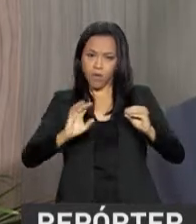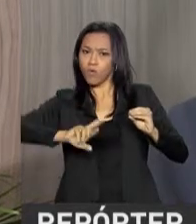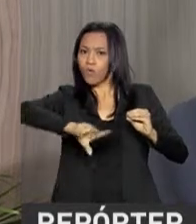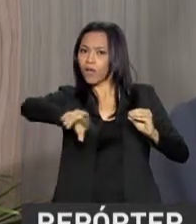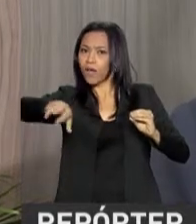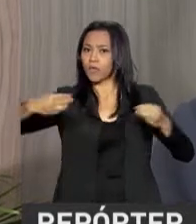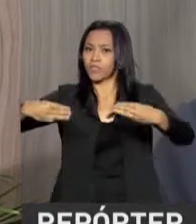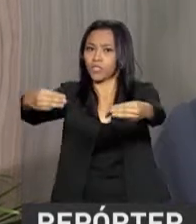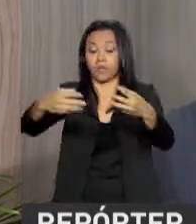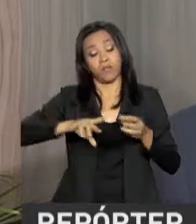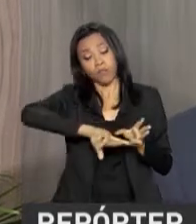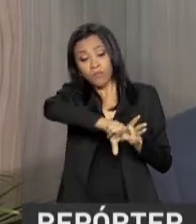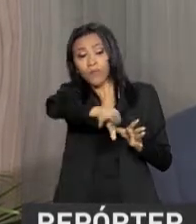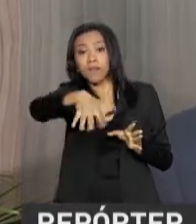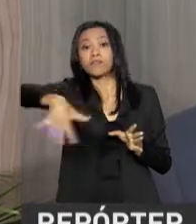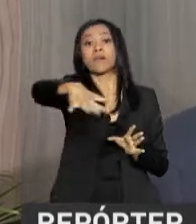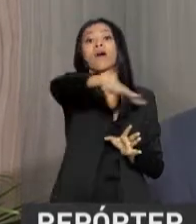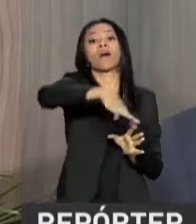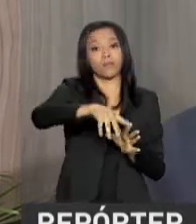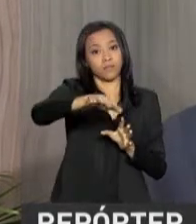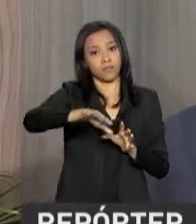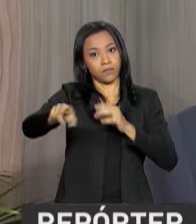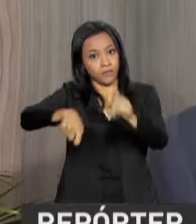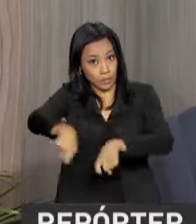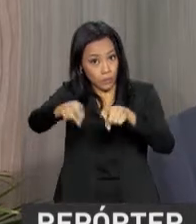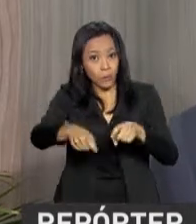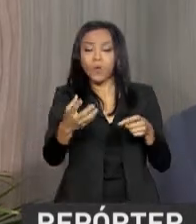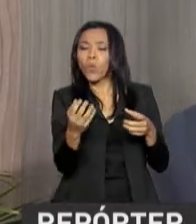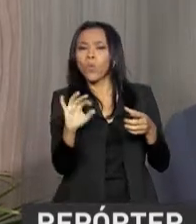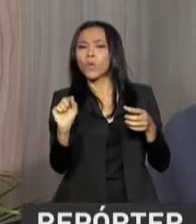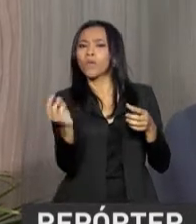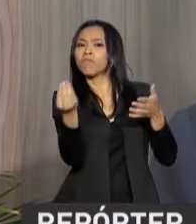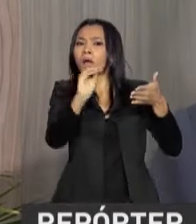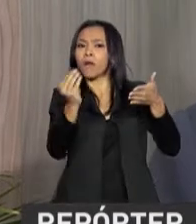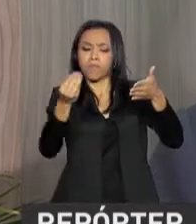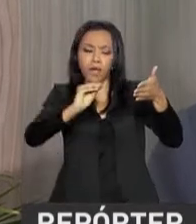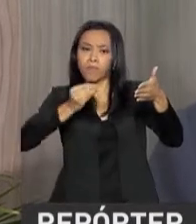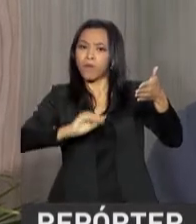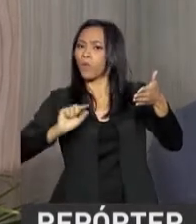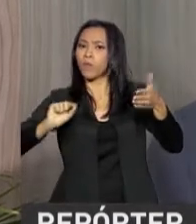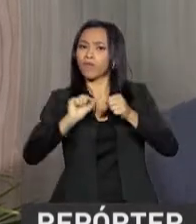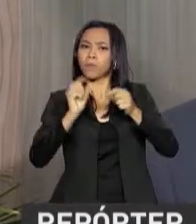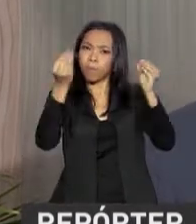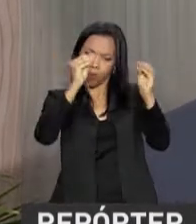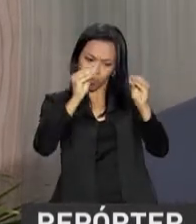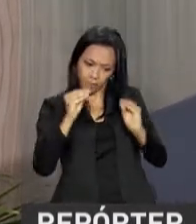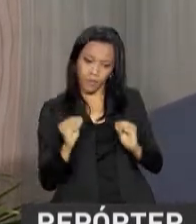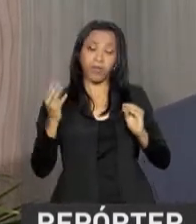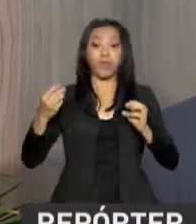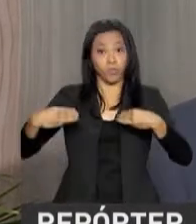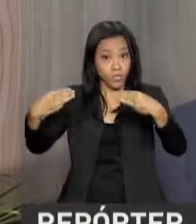do setor agrícola colocando aí quais são os pontos necessários e da parte do ministério é realmente